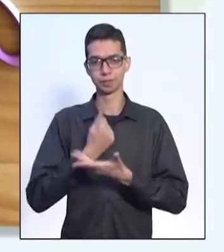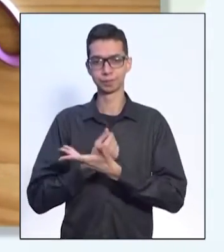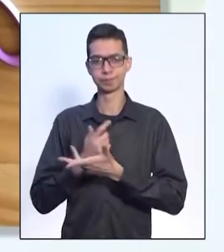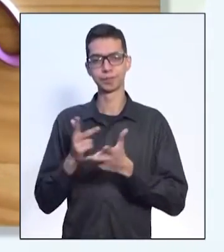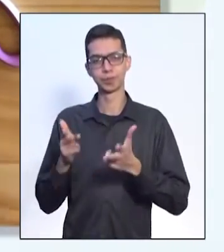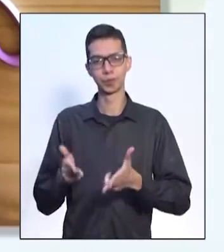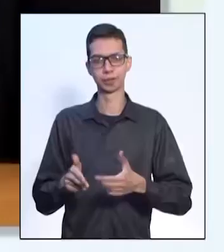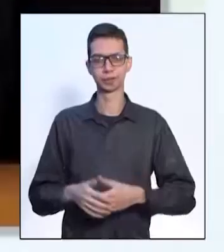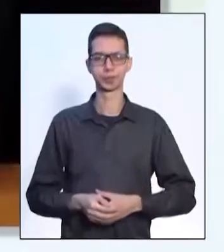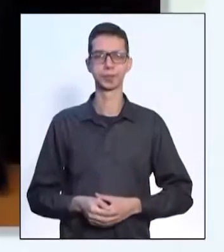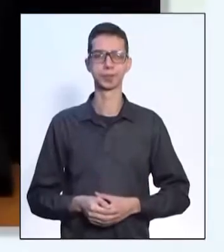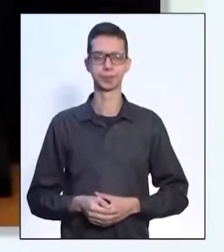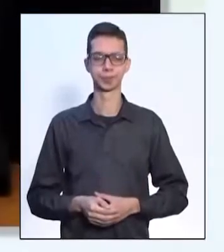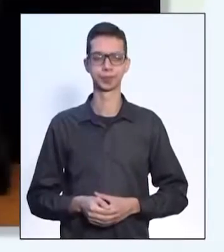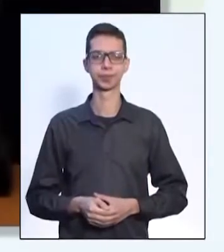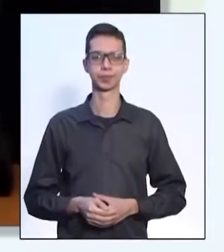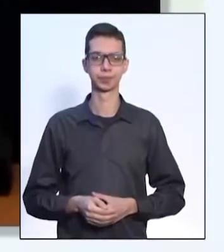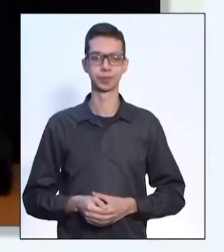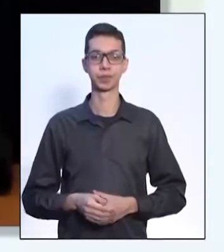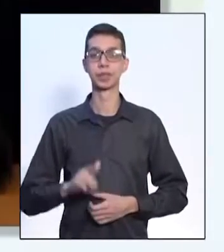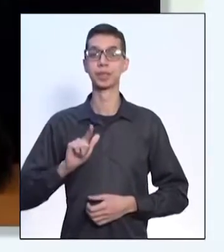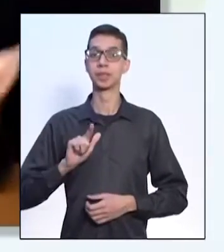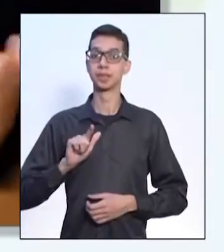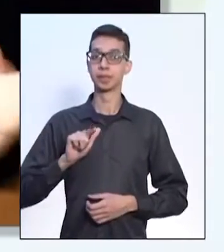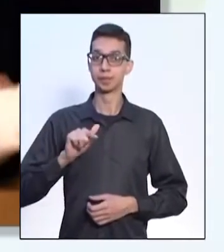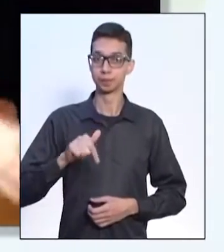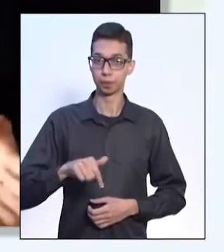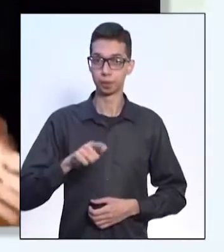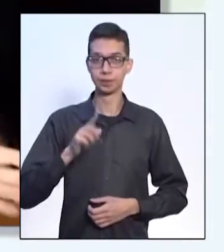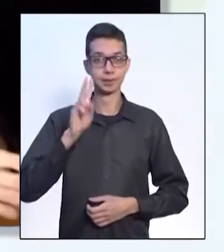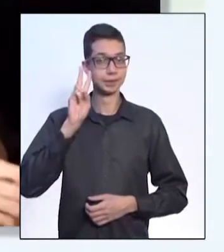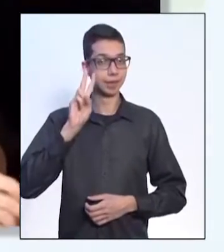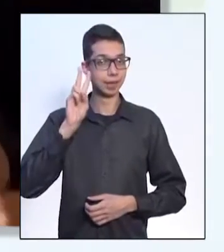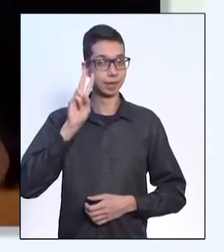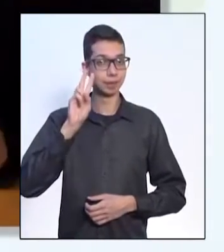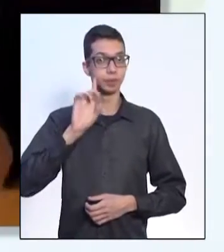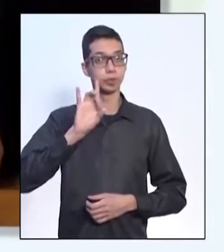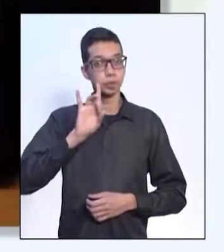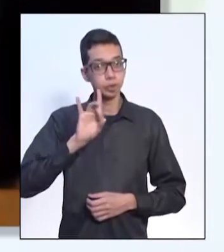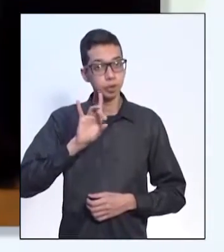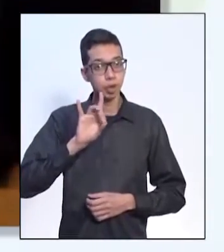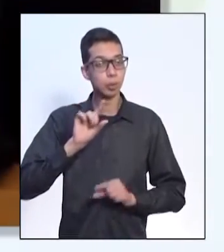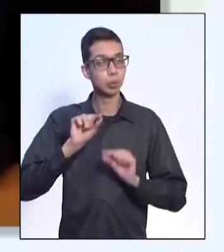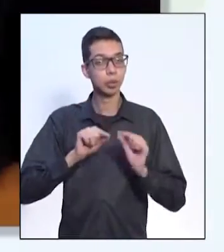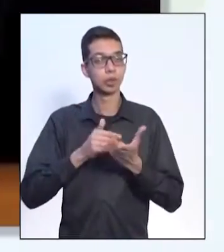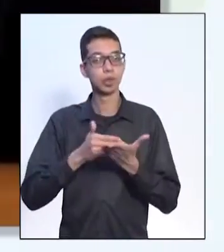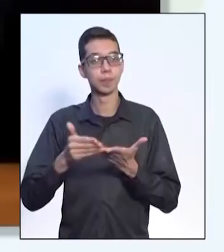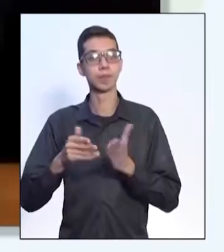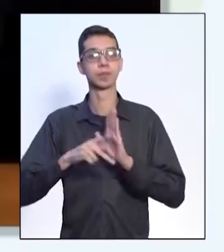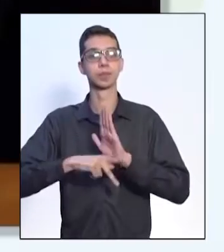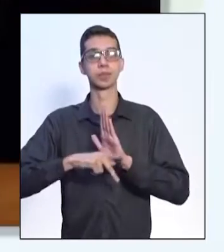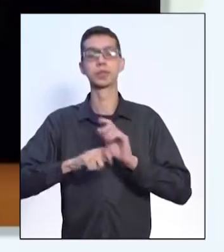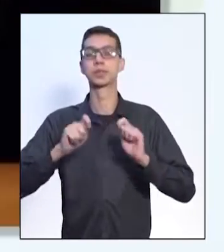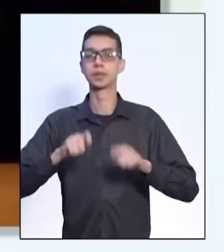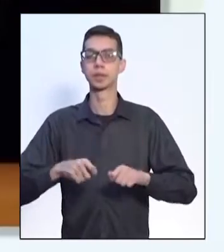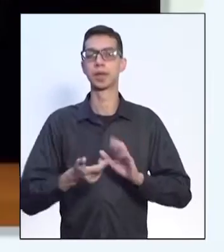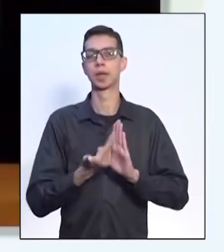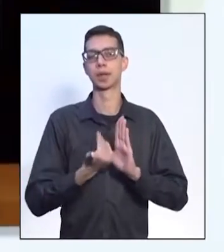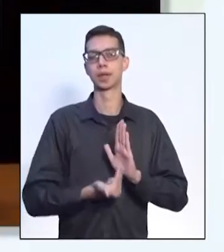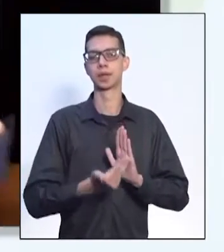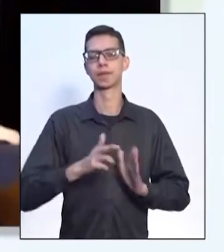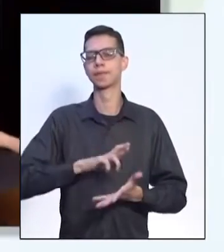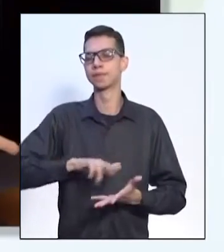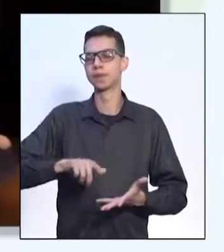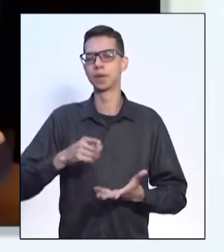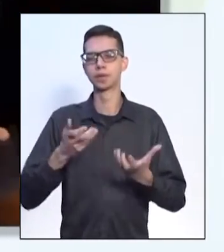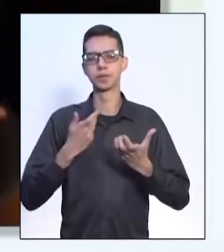duas persianas. Depois, mais tarde, lembrando que isso aqui é só o começo do projeto, dá para fazer outras decorações, né?